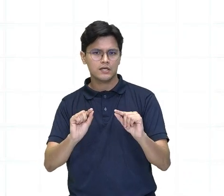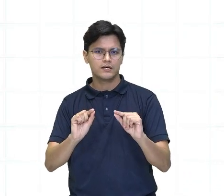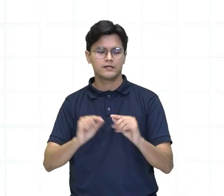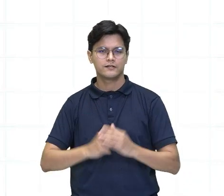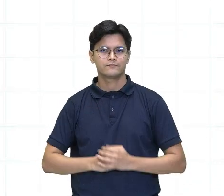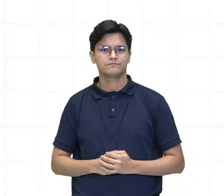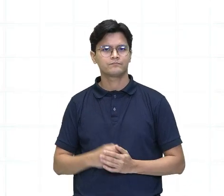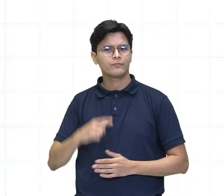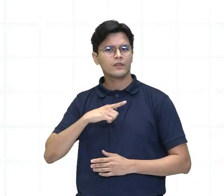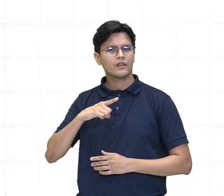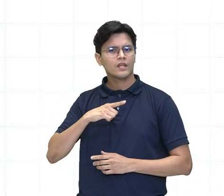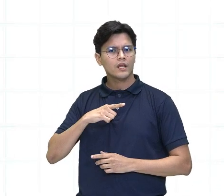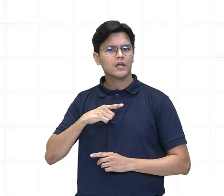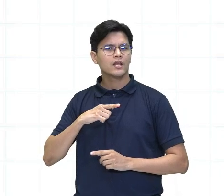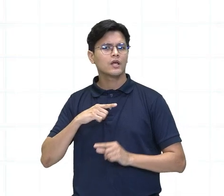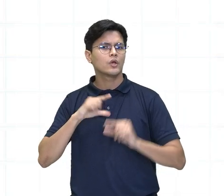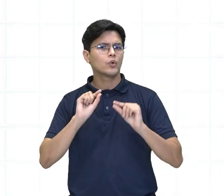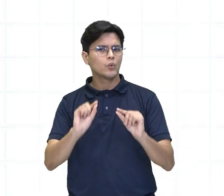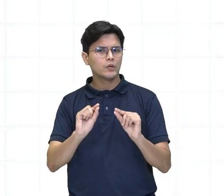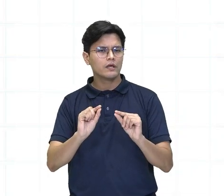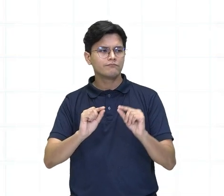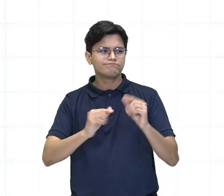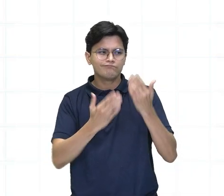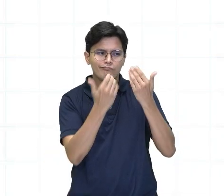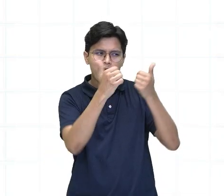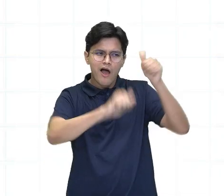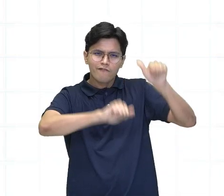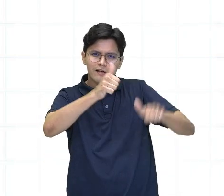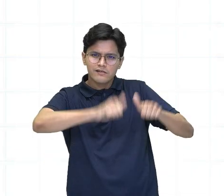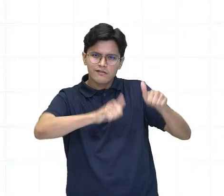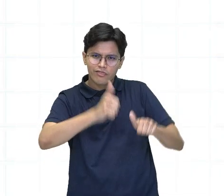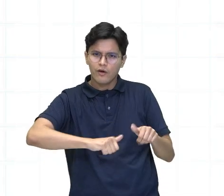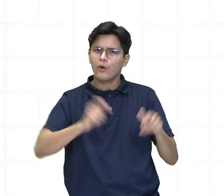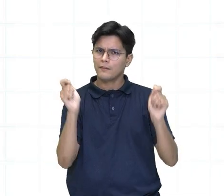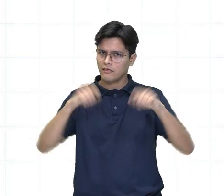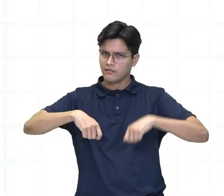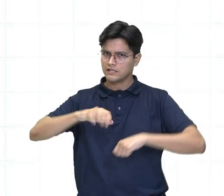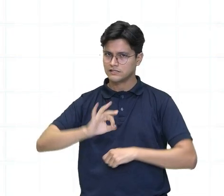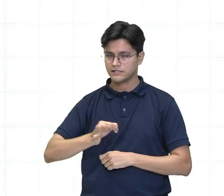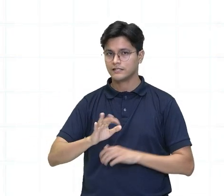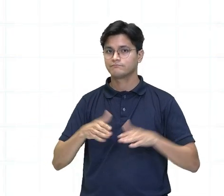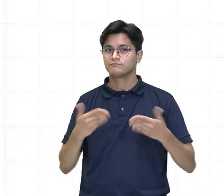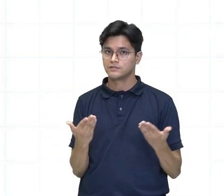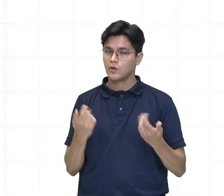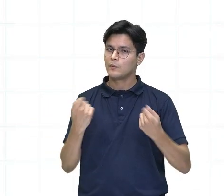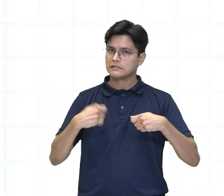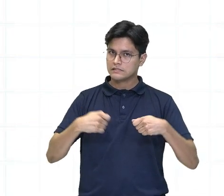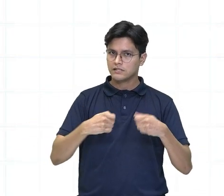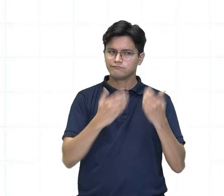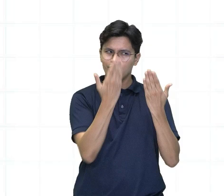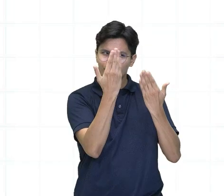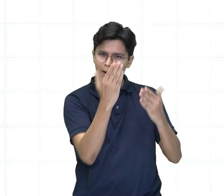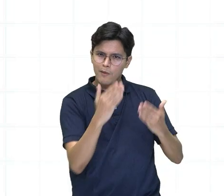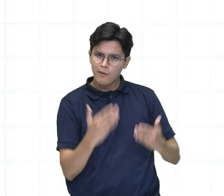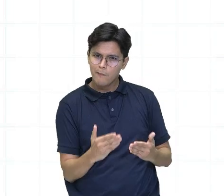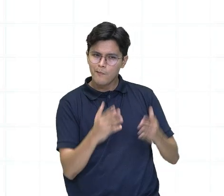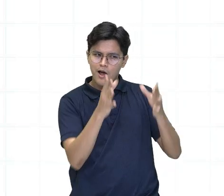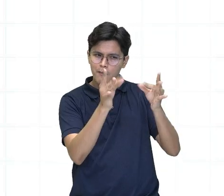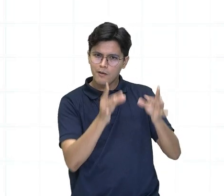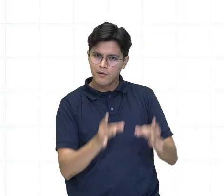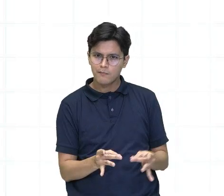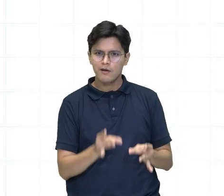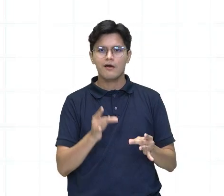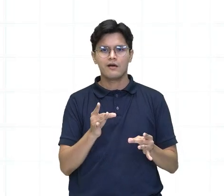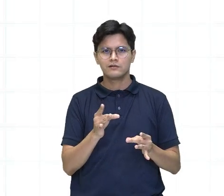em certo momento, como, né, analisar isso. Então, examinar atentamente, né, vendo se a credibilidade